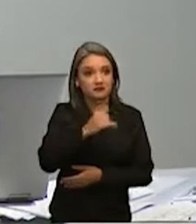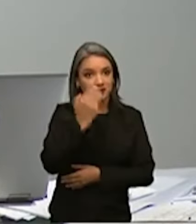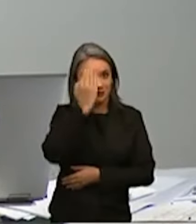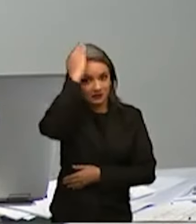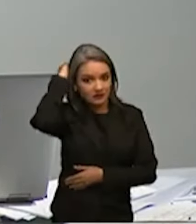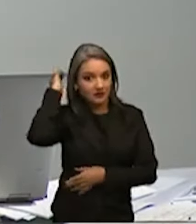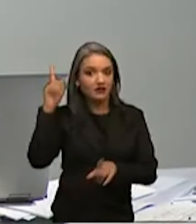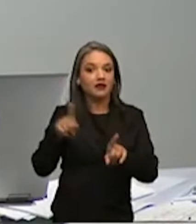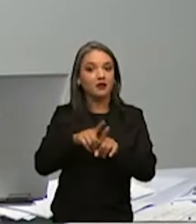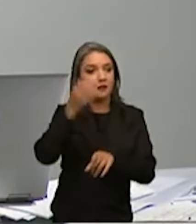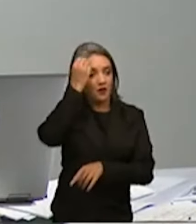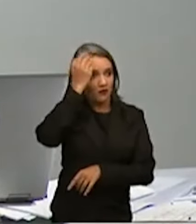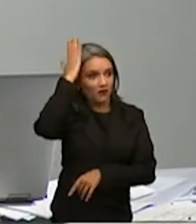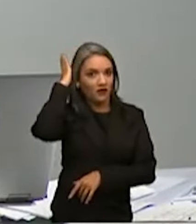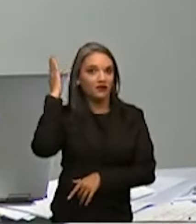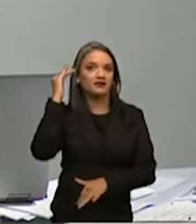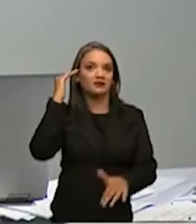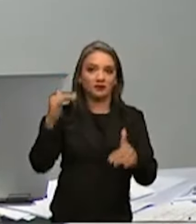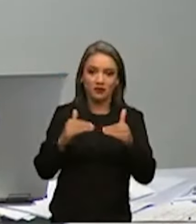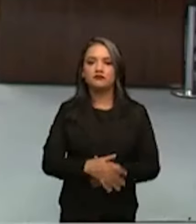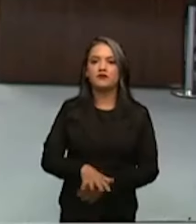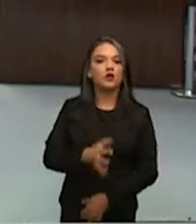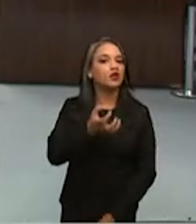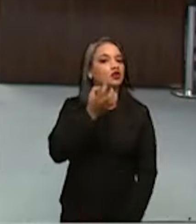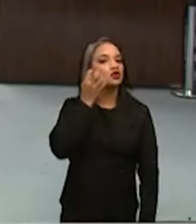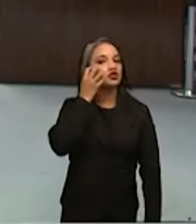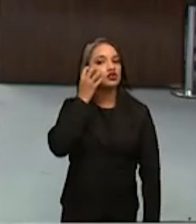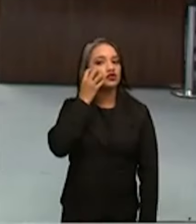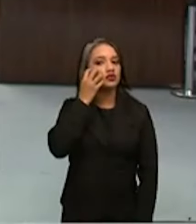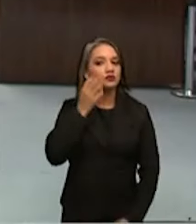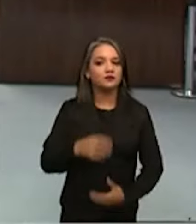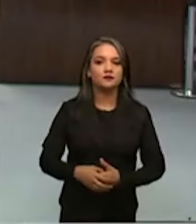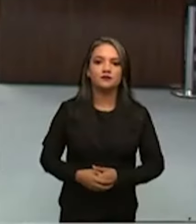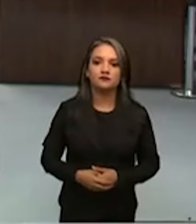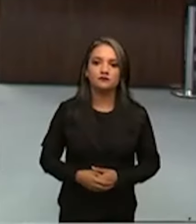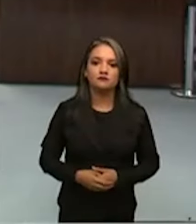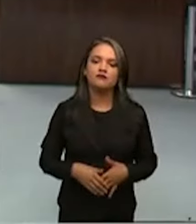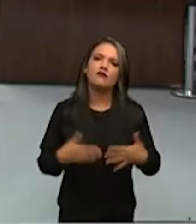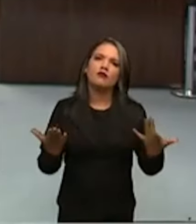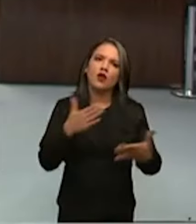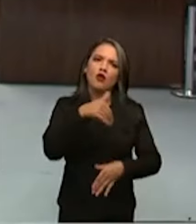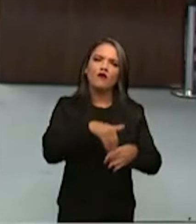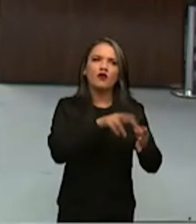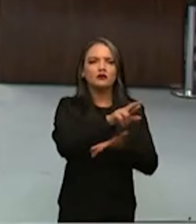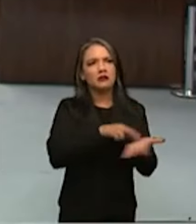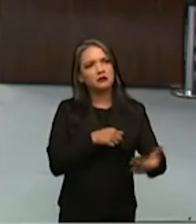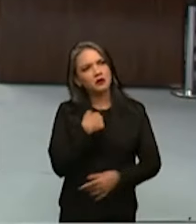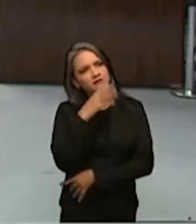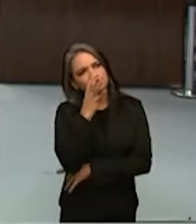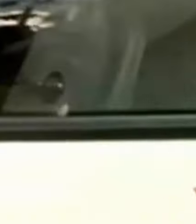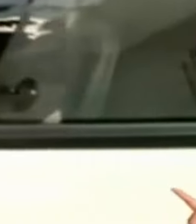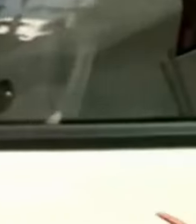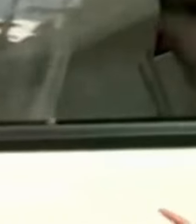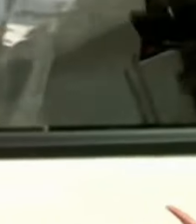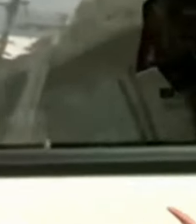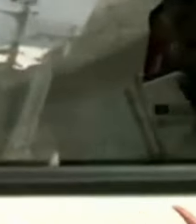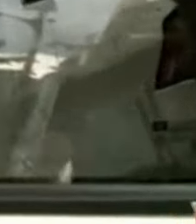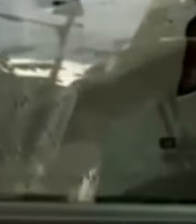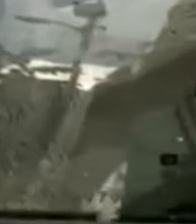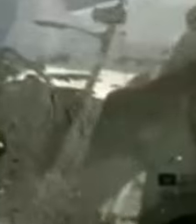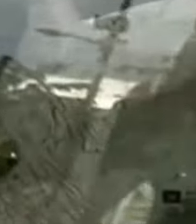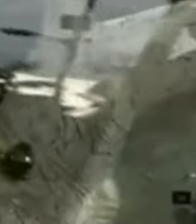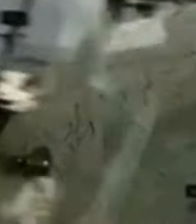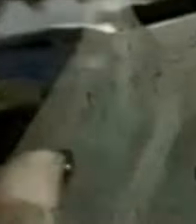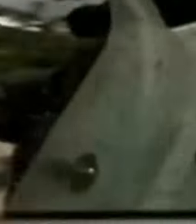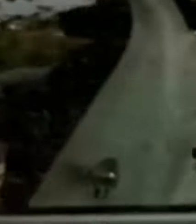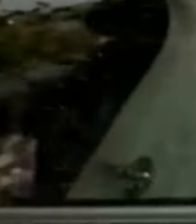cometeram mas sim acatar a denúncia a partir dela é que se dará a sequência das investigações a denúncia